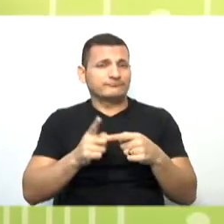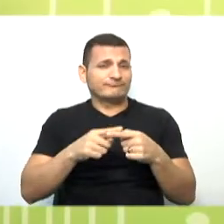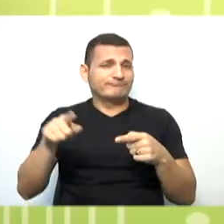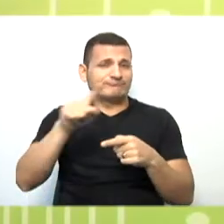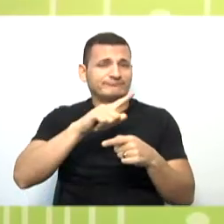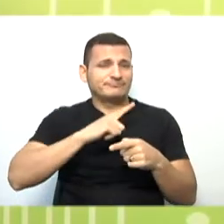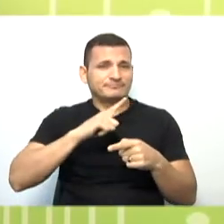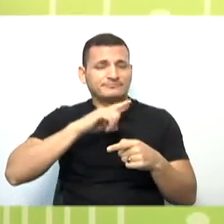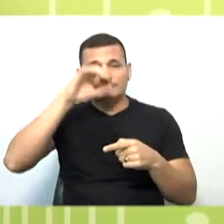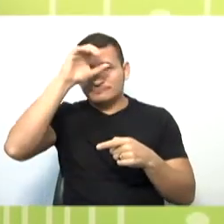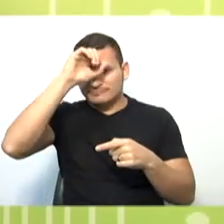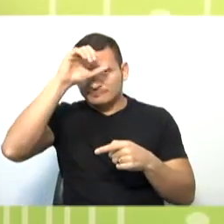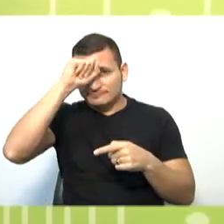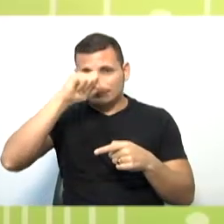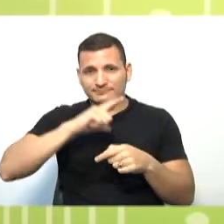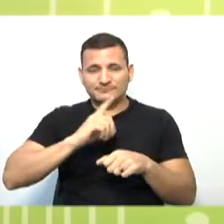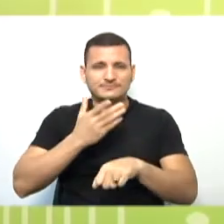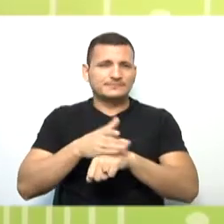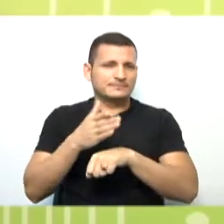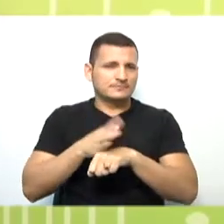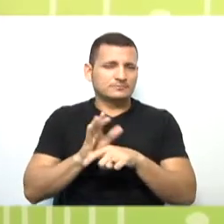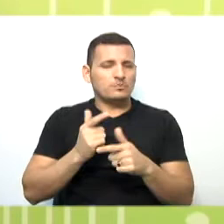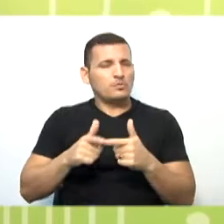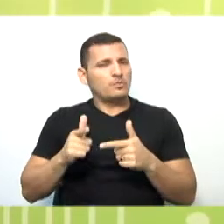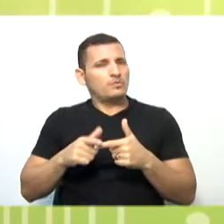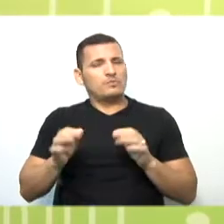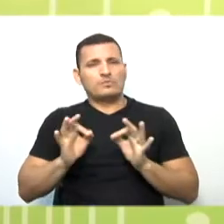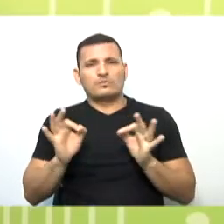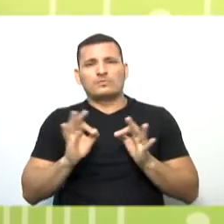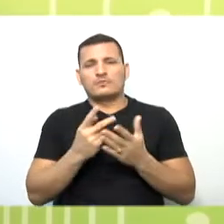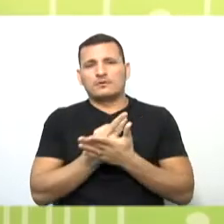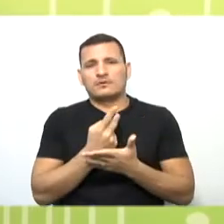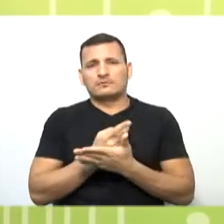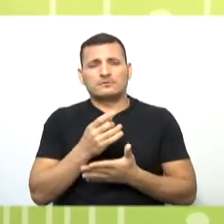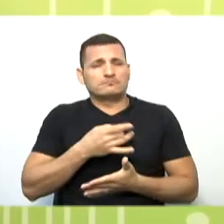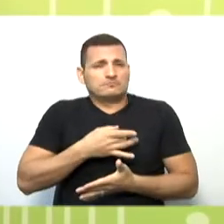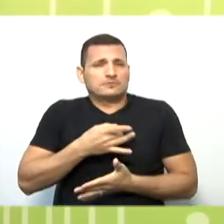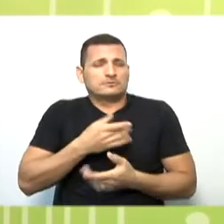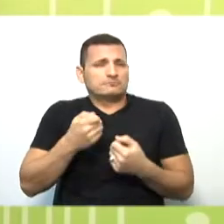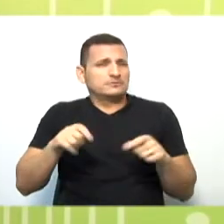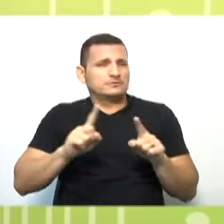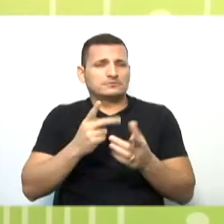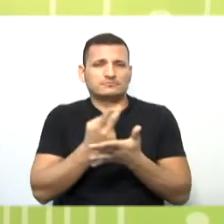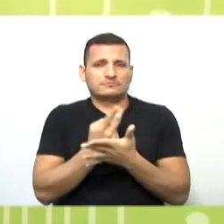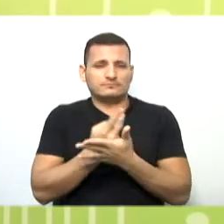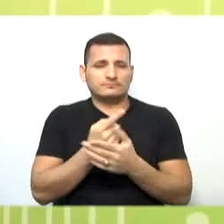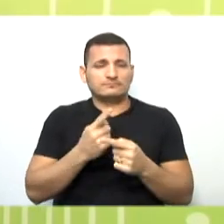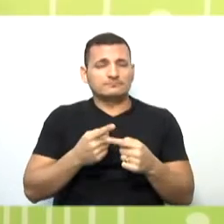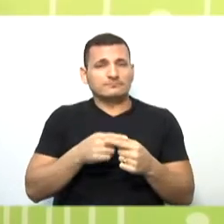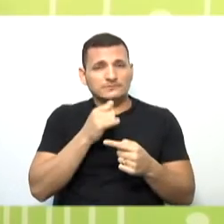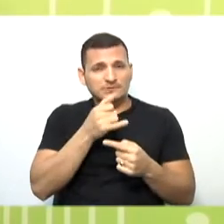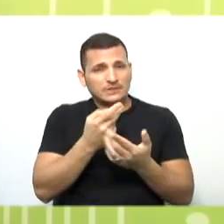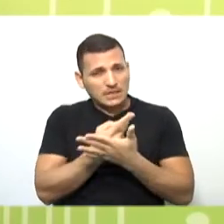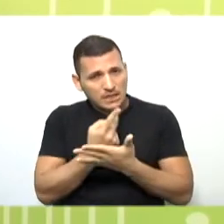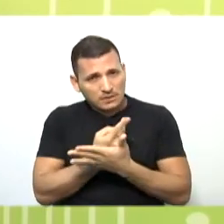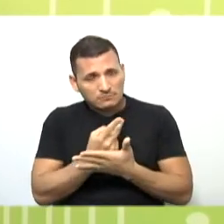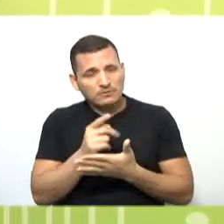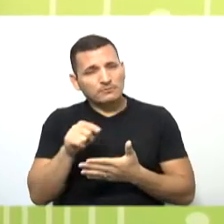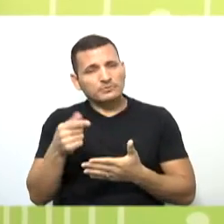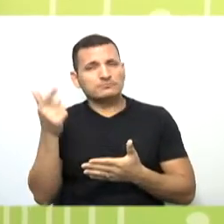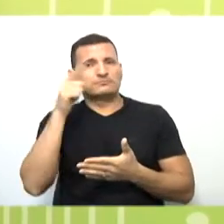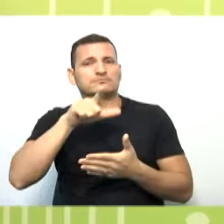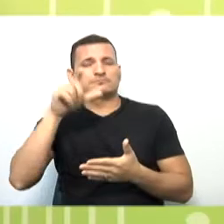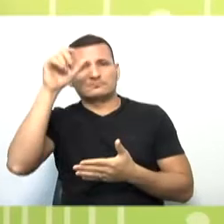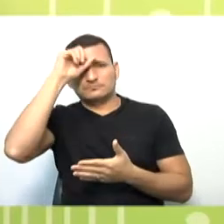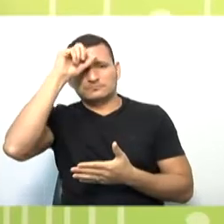exatamente. Você está treinando, não tem problema errar, não tenha medo de errar, porque errando que a gente consegue aprender. Aqui eles podem, né,